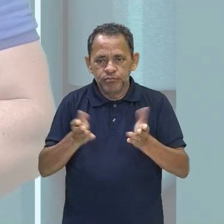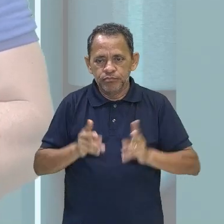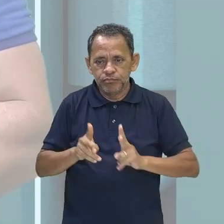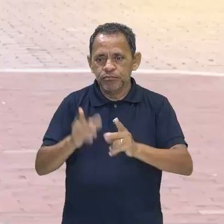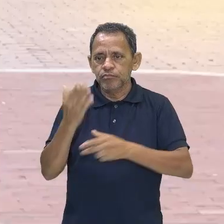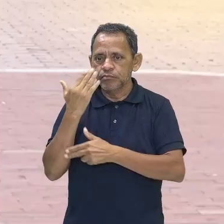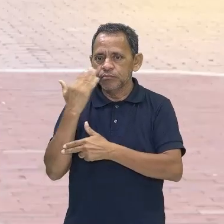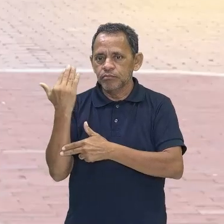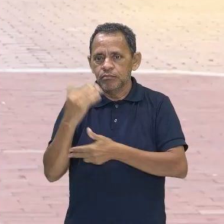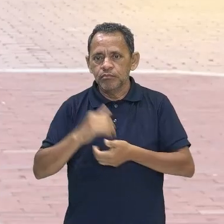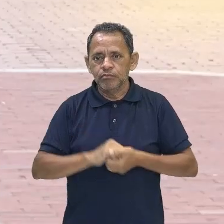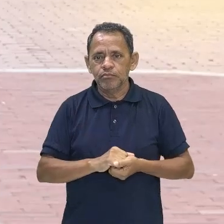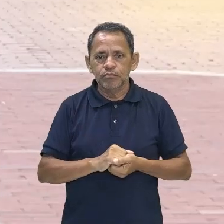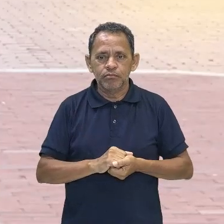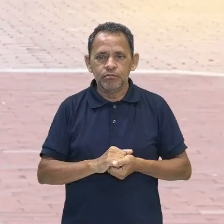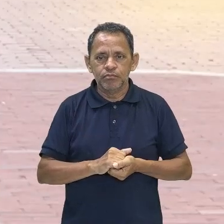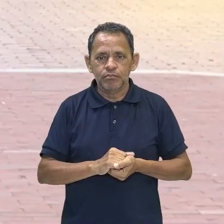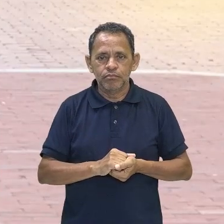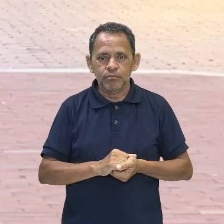lá.